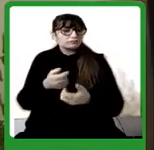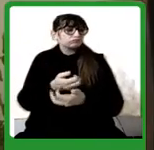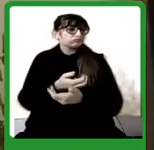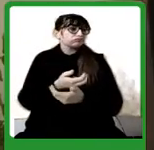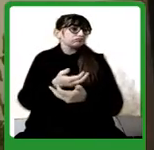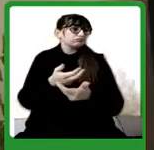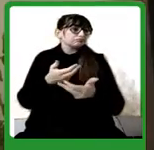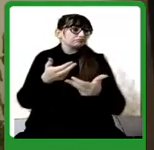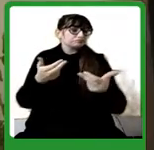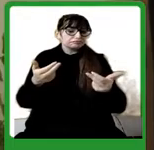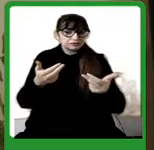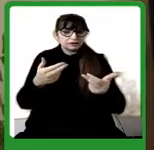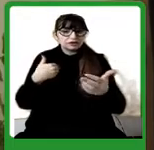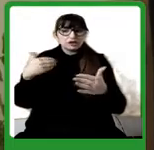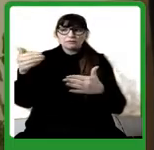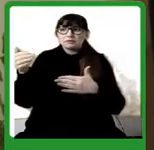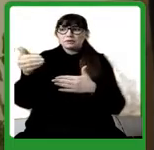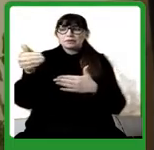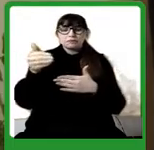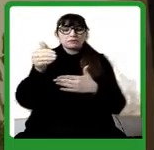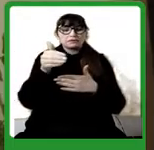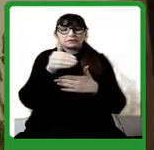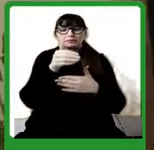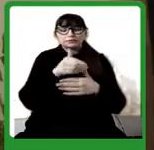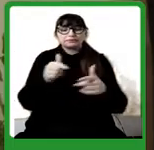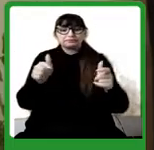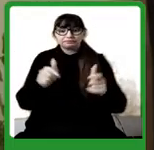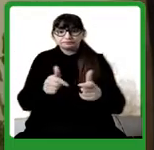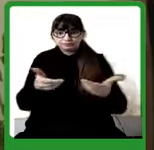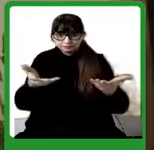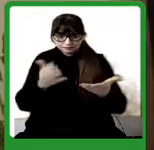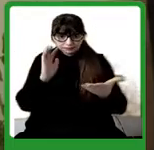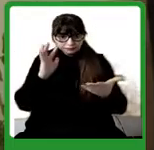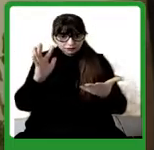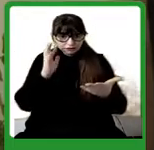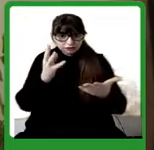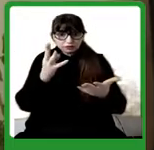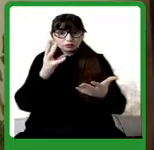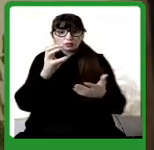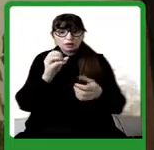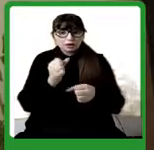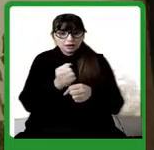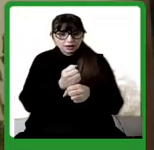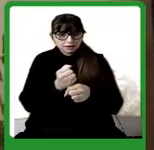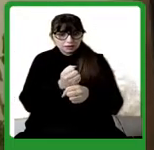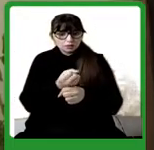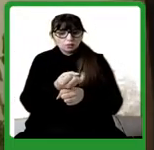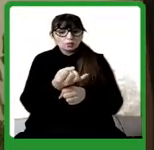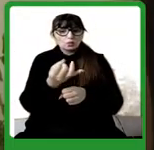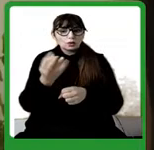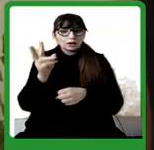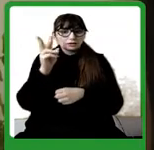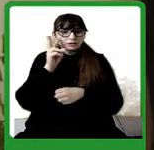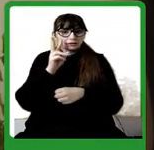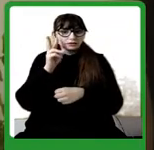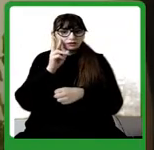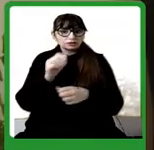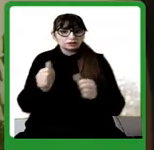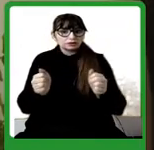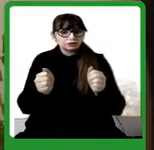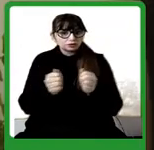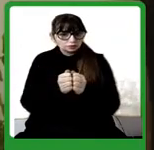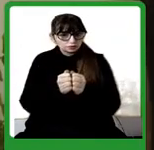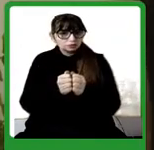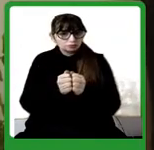muita coisa, já foi para muito lugar. Imagina 40 anos, quantas histórias não se confundem com a do Sicredi, né? Verdade. É, muito